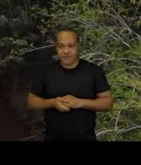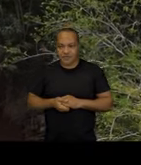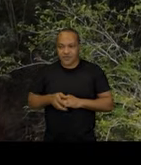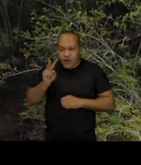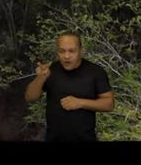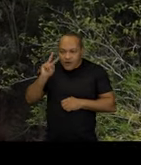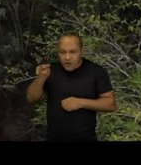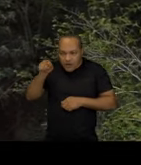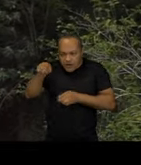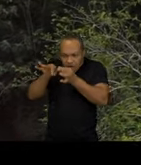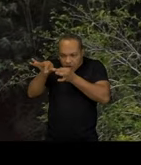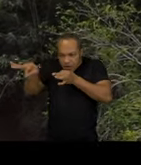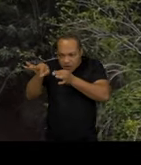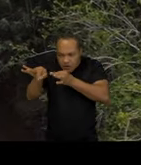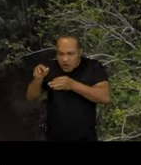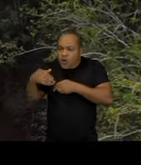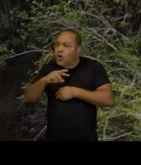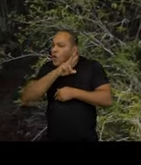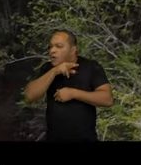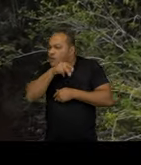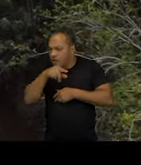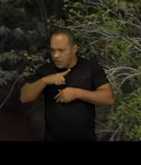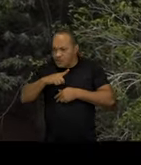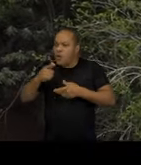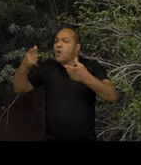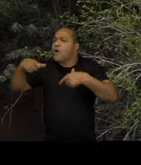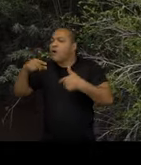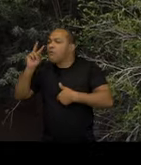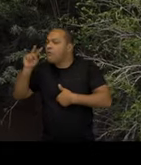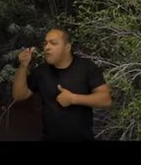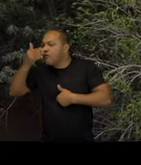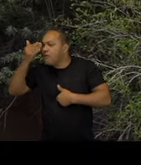Lá no fundo. Uma cobra. É uma cobra, né? Aonde? Fundo.